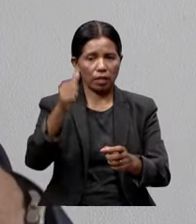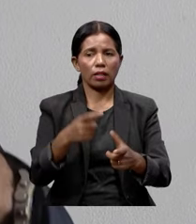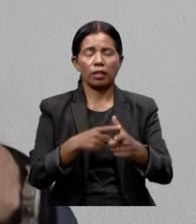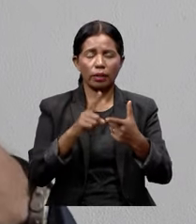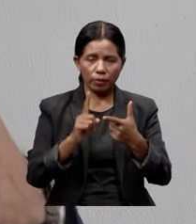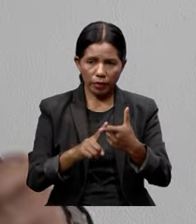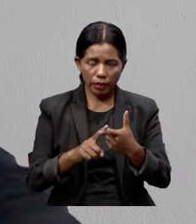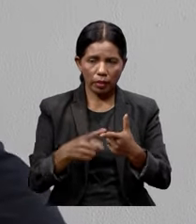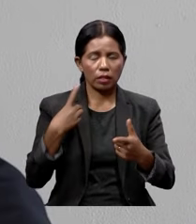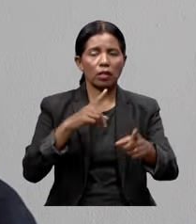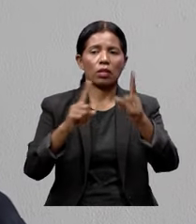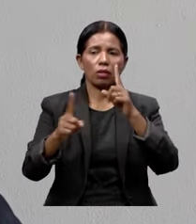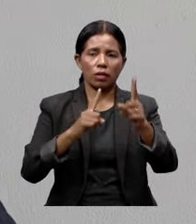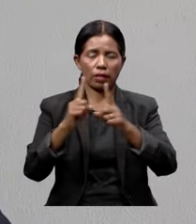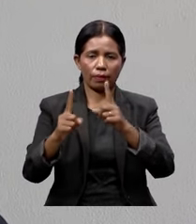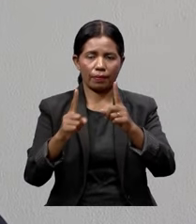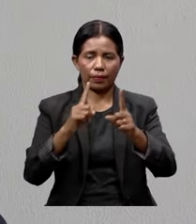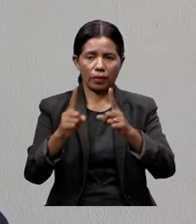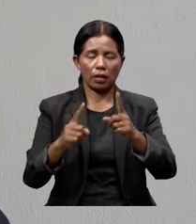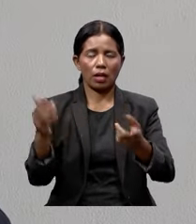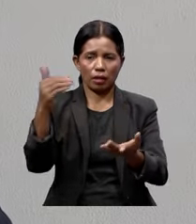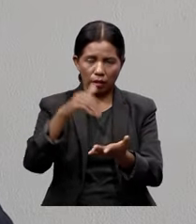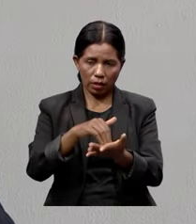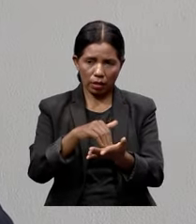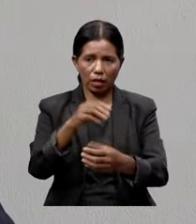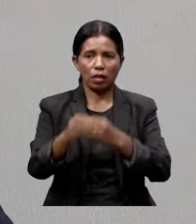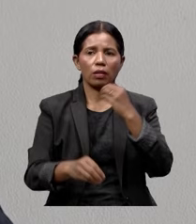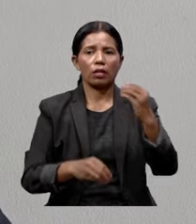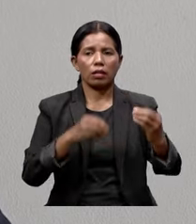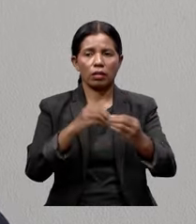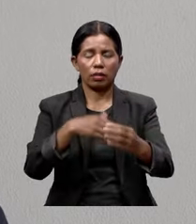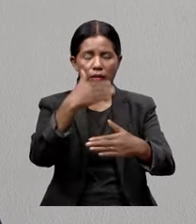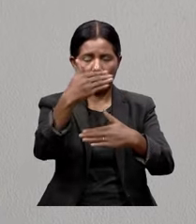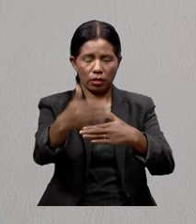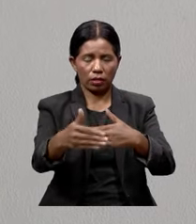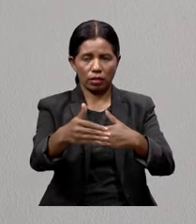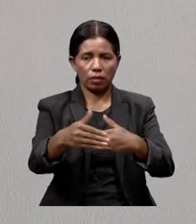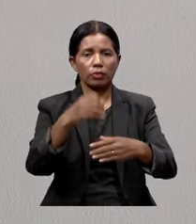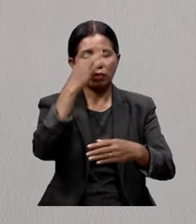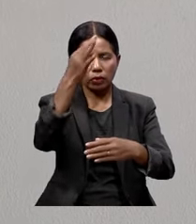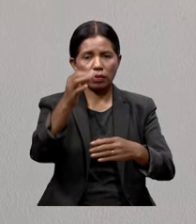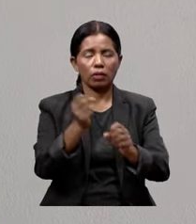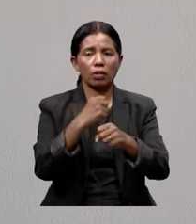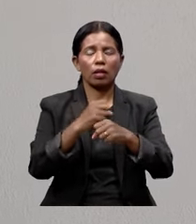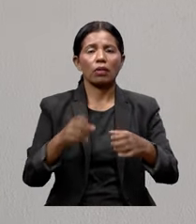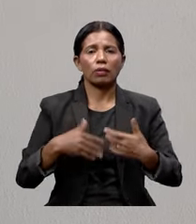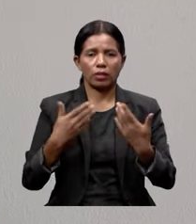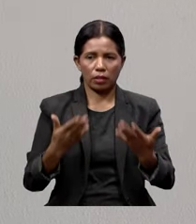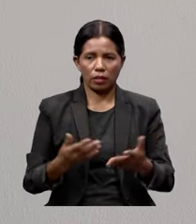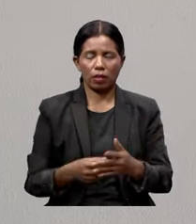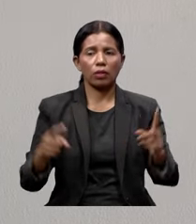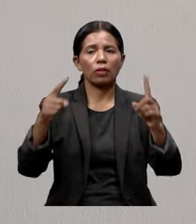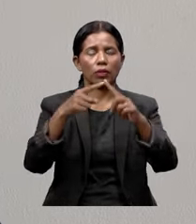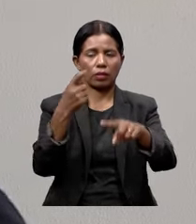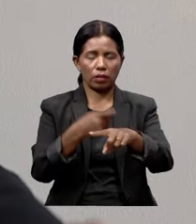depois maka ita se colia fali con ba passos concretos ba ine at halon sa e toia